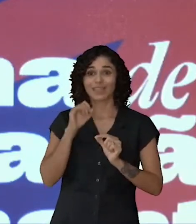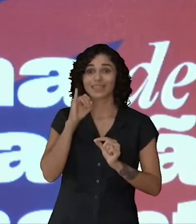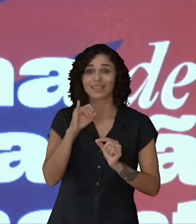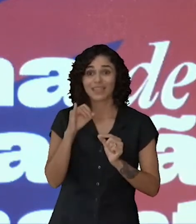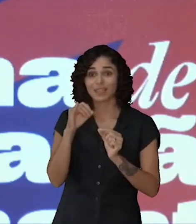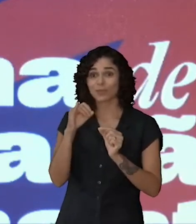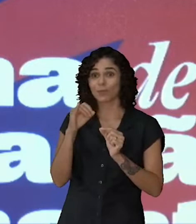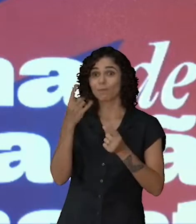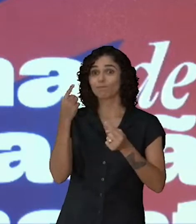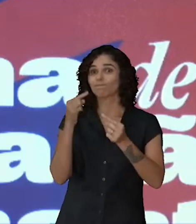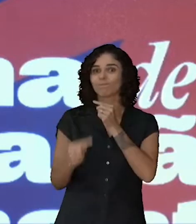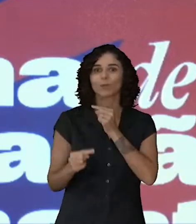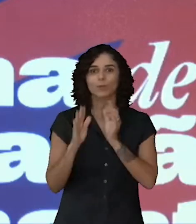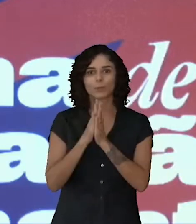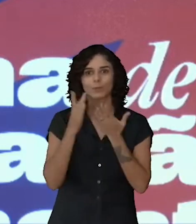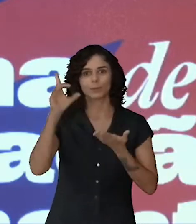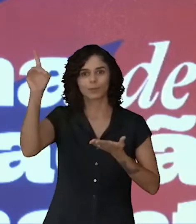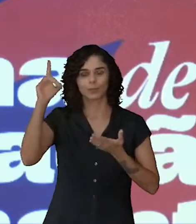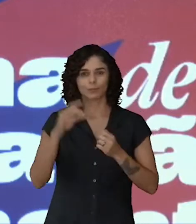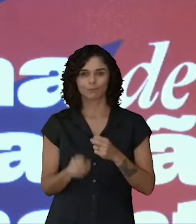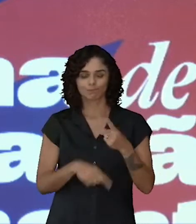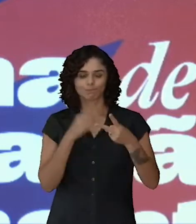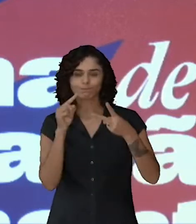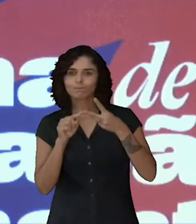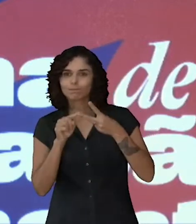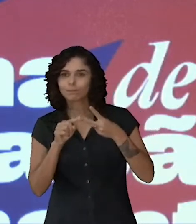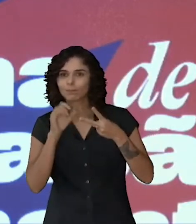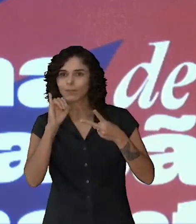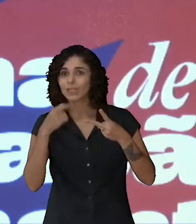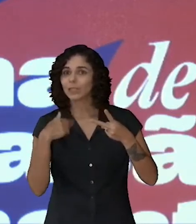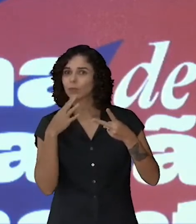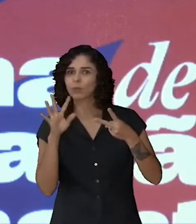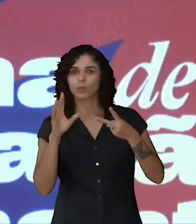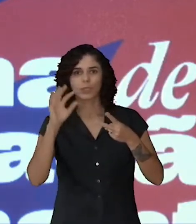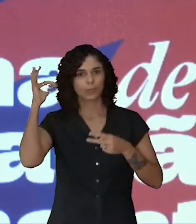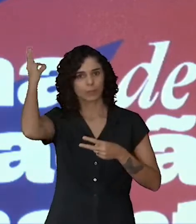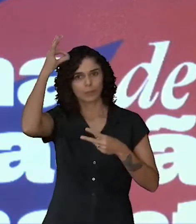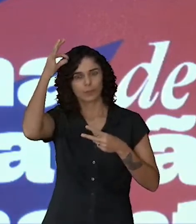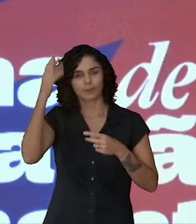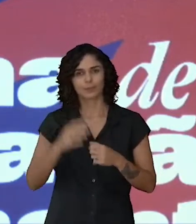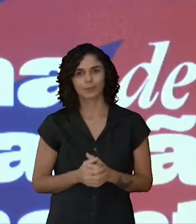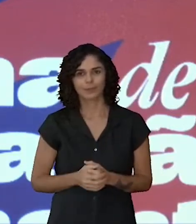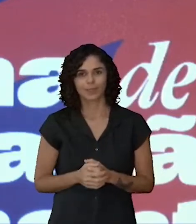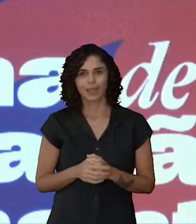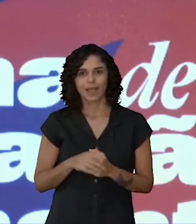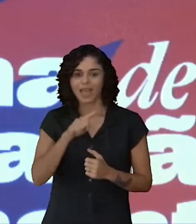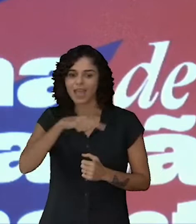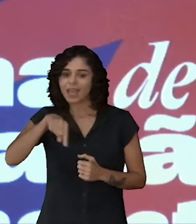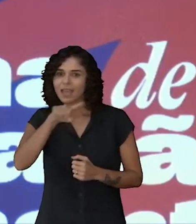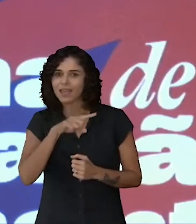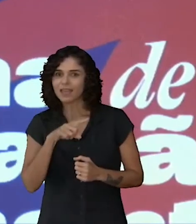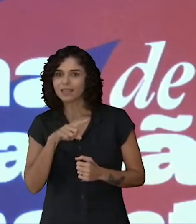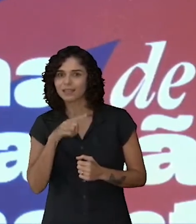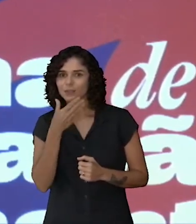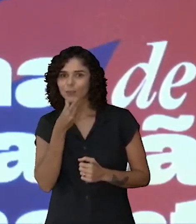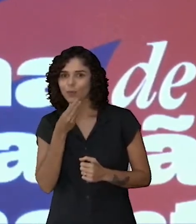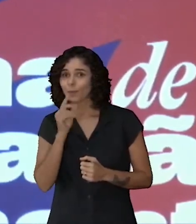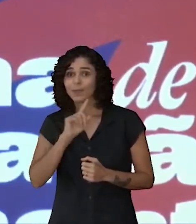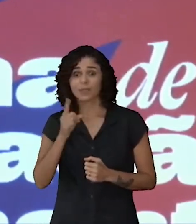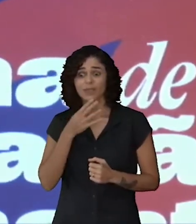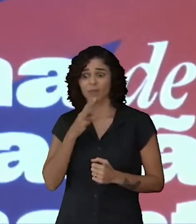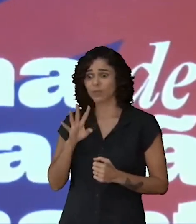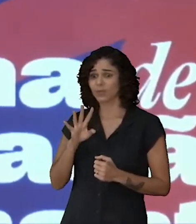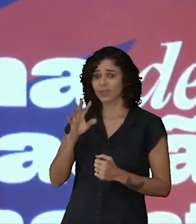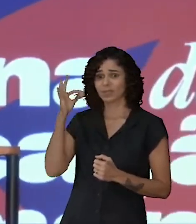Segundo, se eu não conheço o Espírito. Esses homens, eles não conheciam o Espírito, porque eles